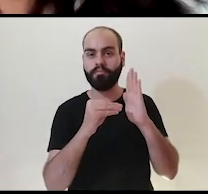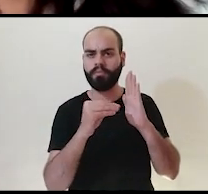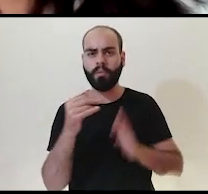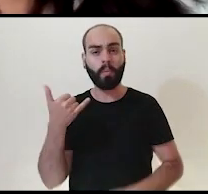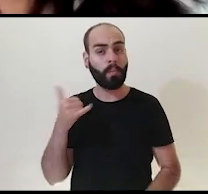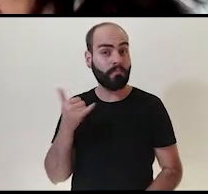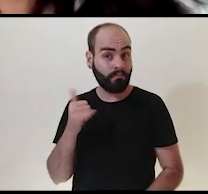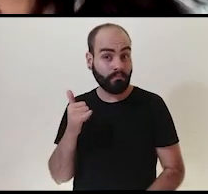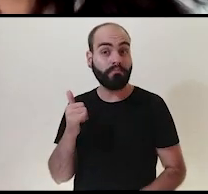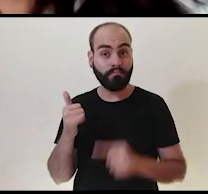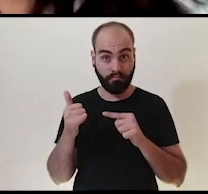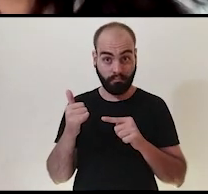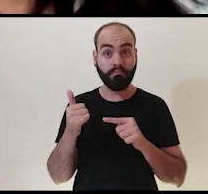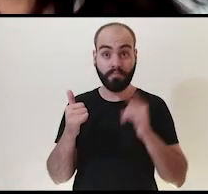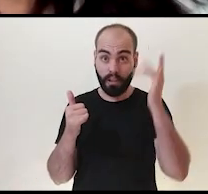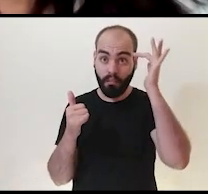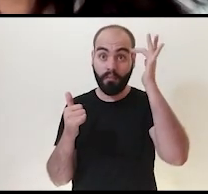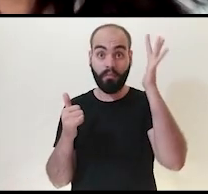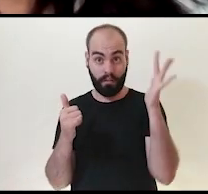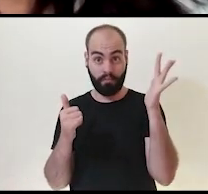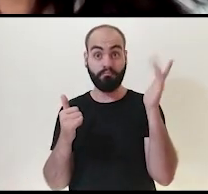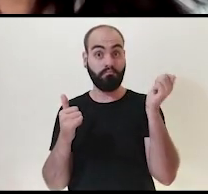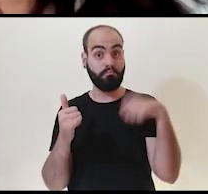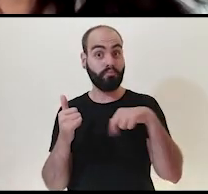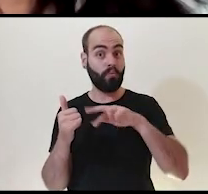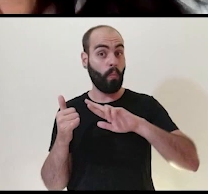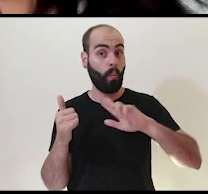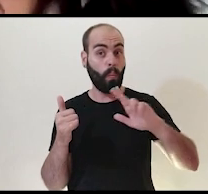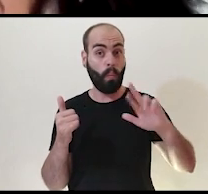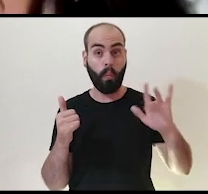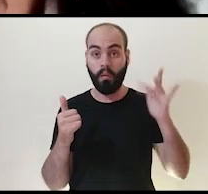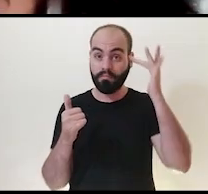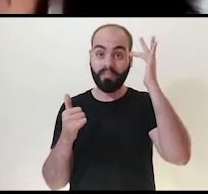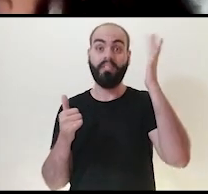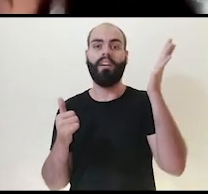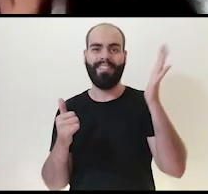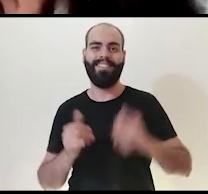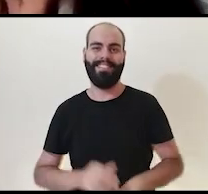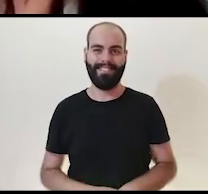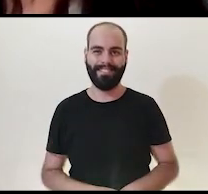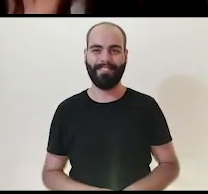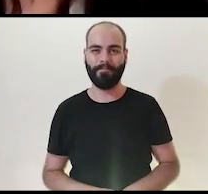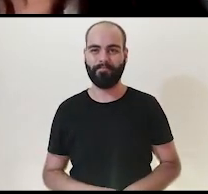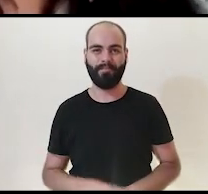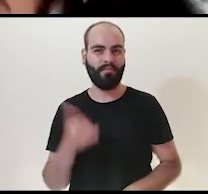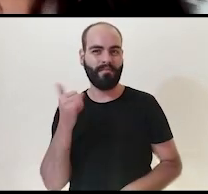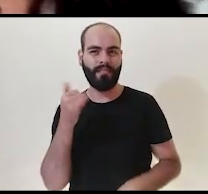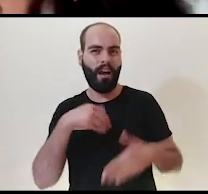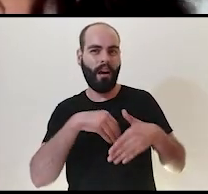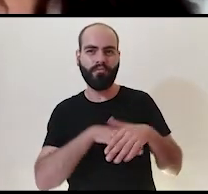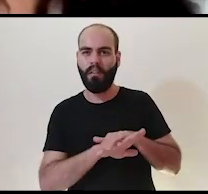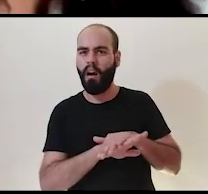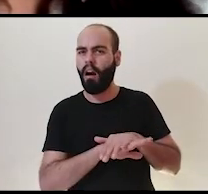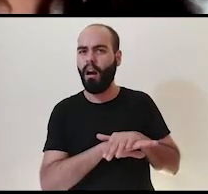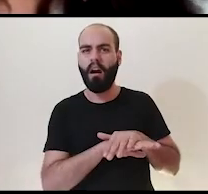celular mesmo, né? Que hoje em dia o celular, nossa, é muito prático, porque você leva para todo